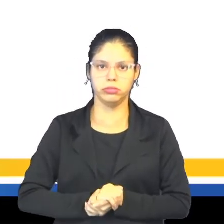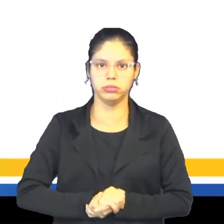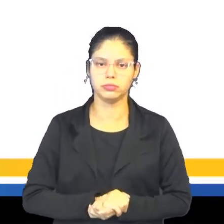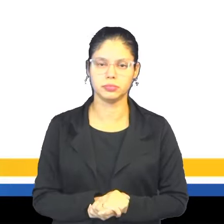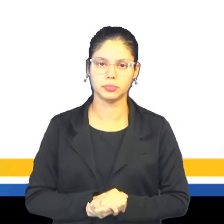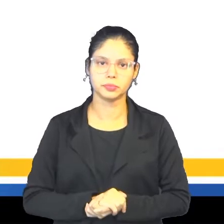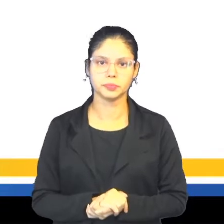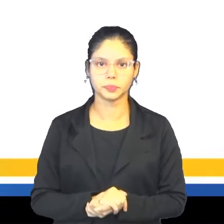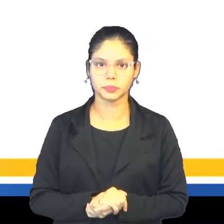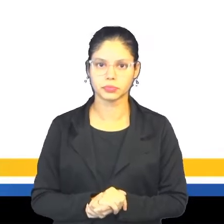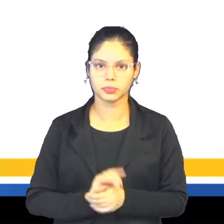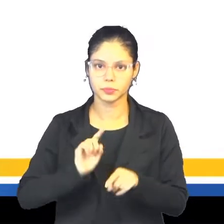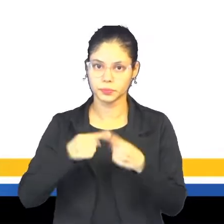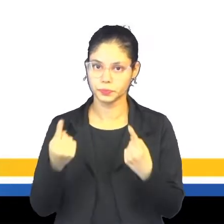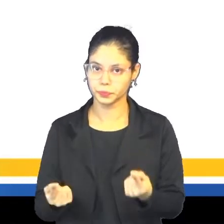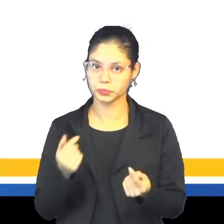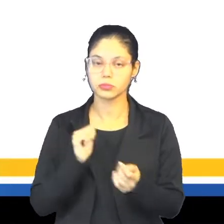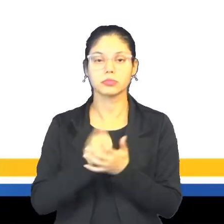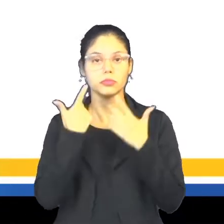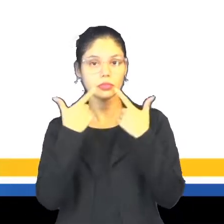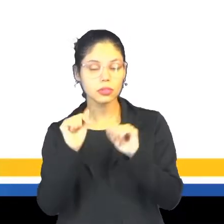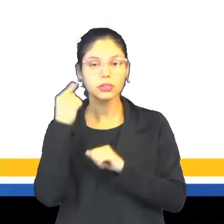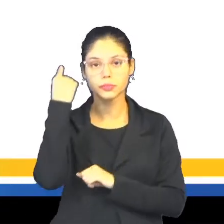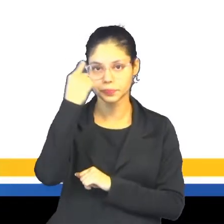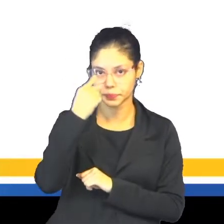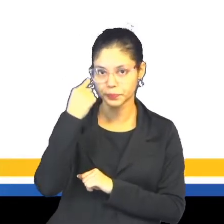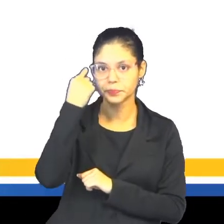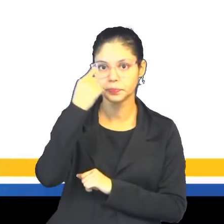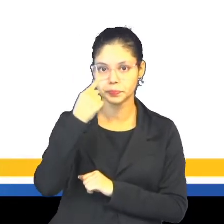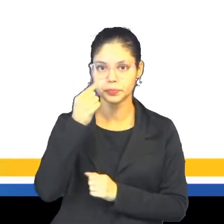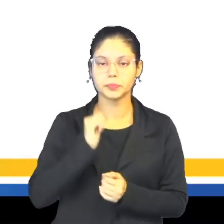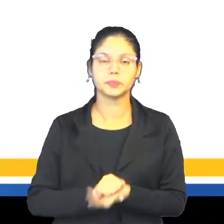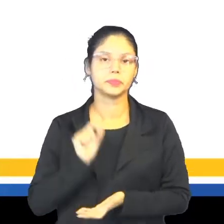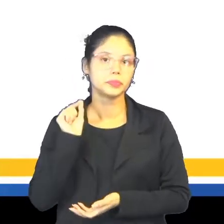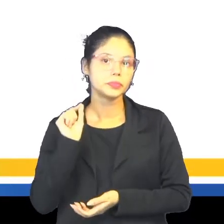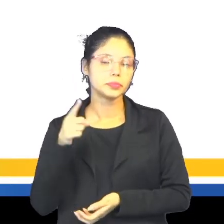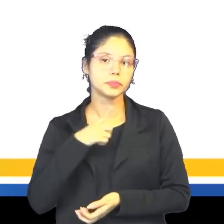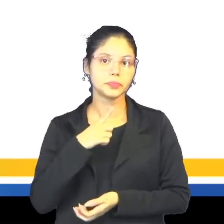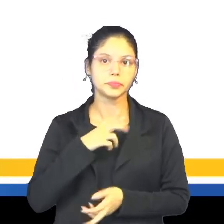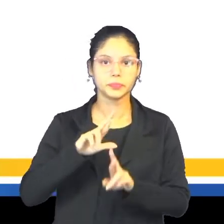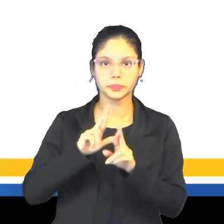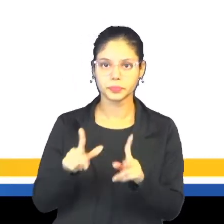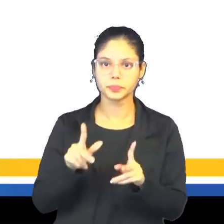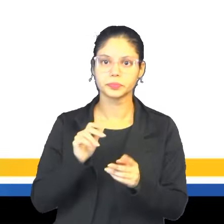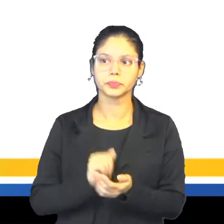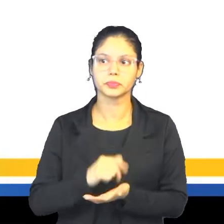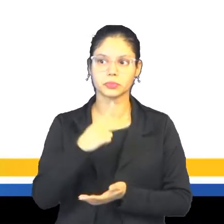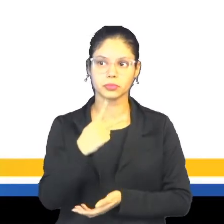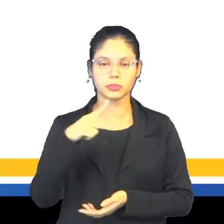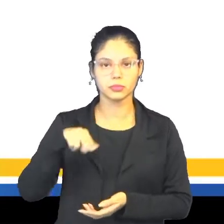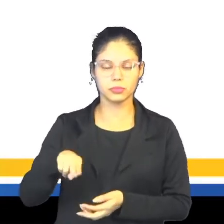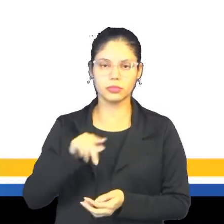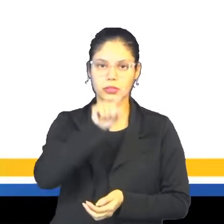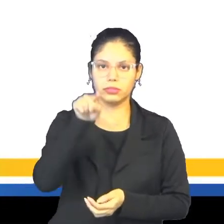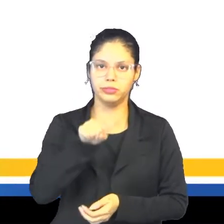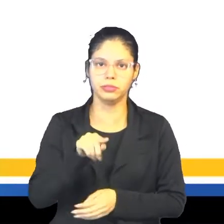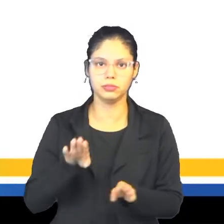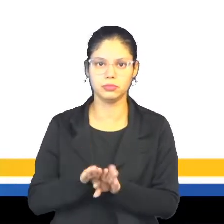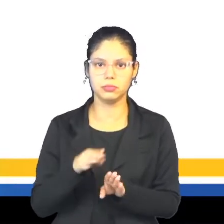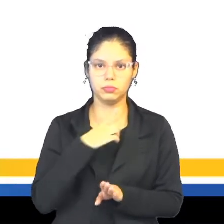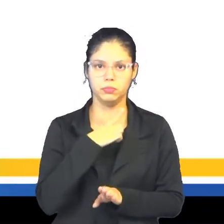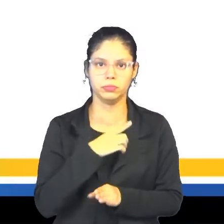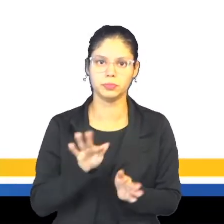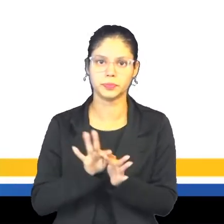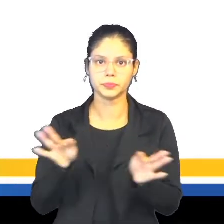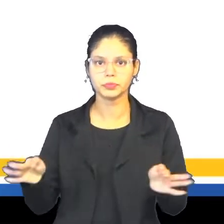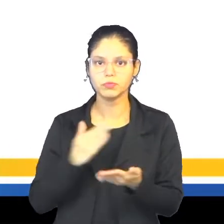tá? Mas na língua espanhola, o que a gente tem de diferente? Que os pronomes interrogativos, que é essas frases que